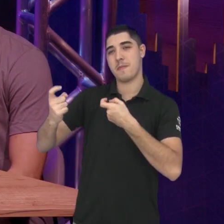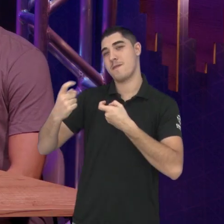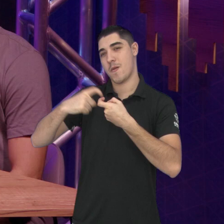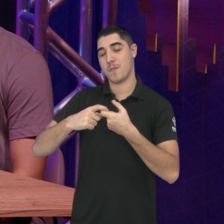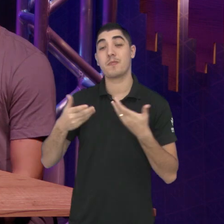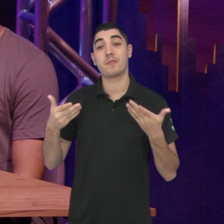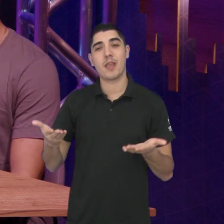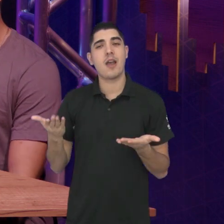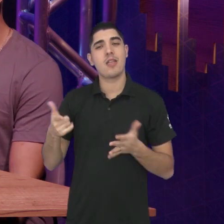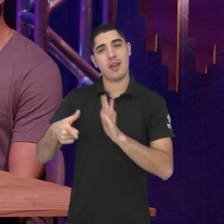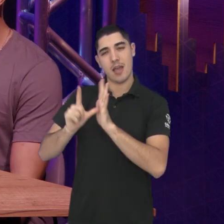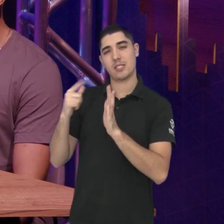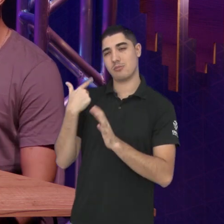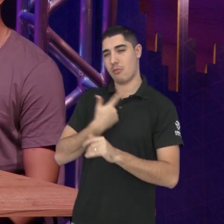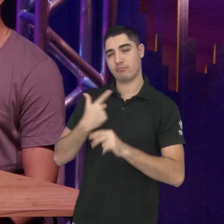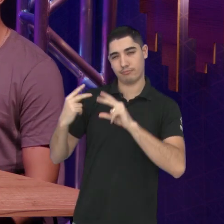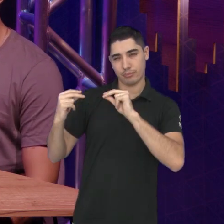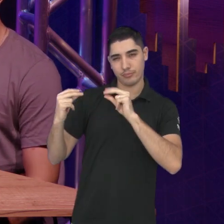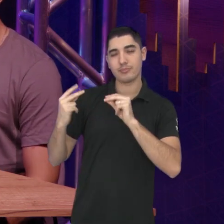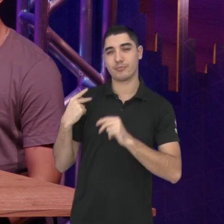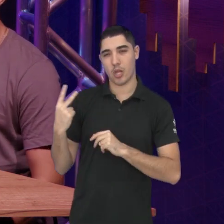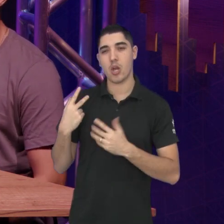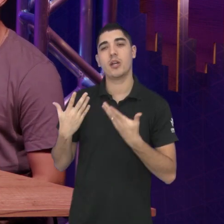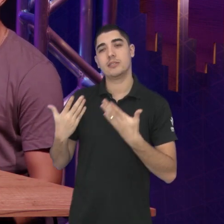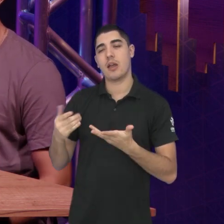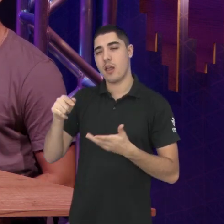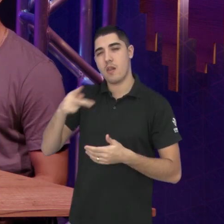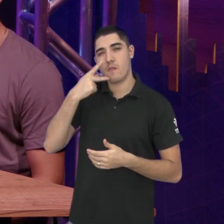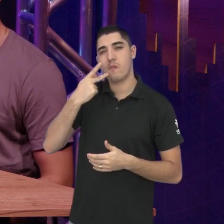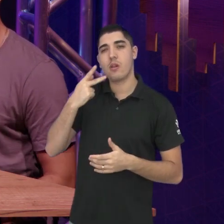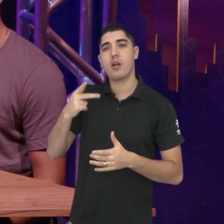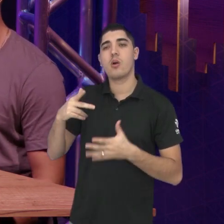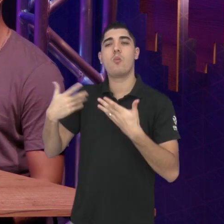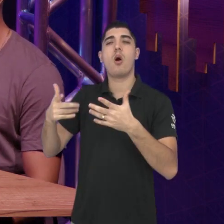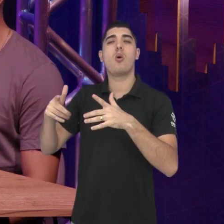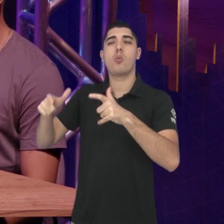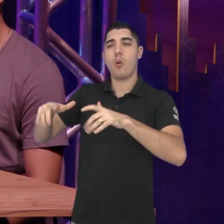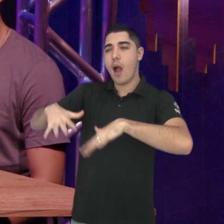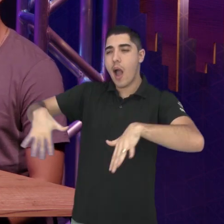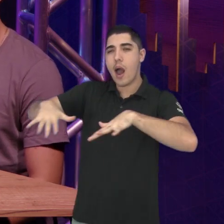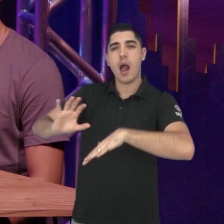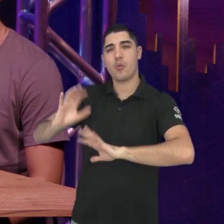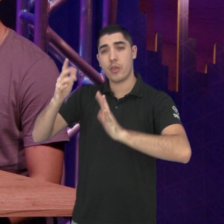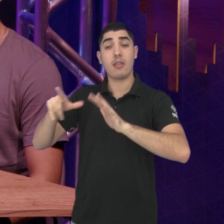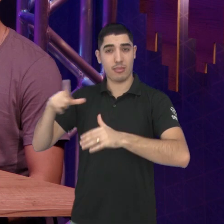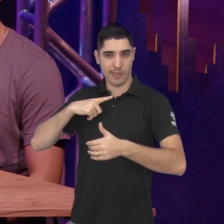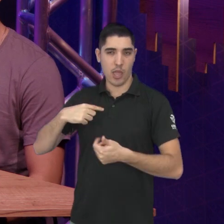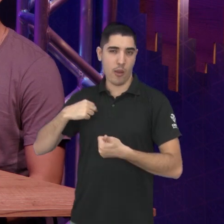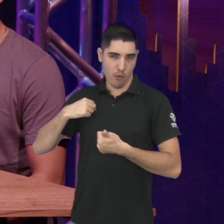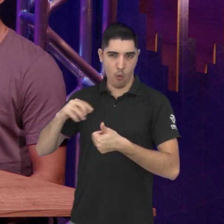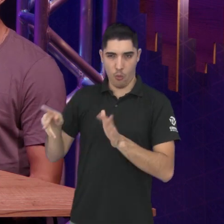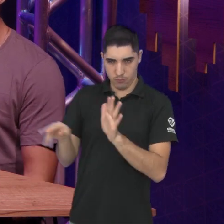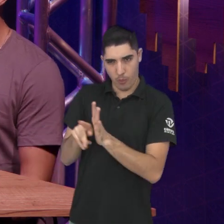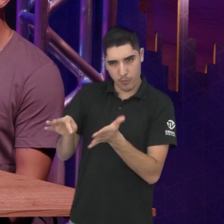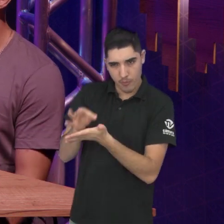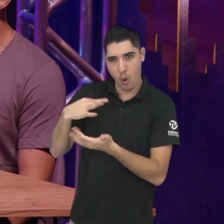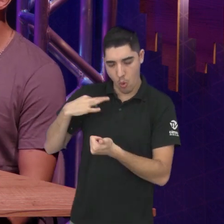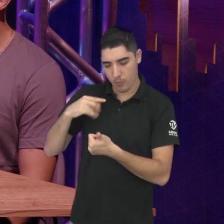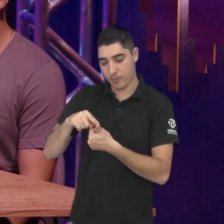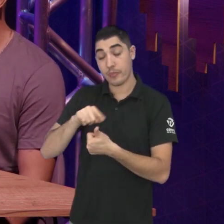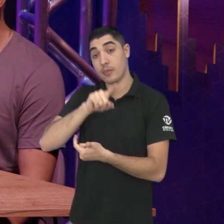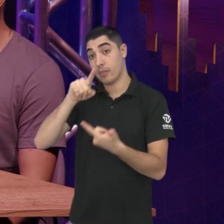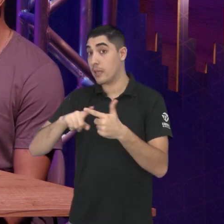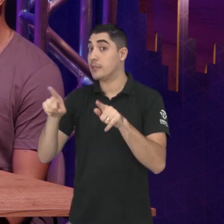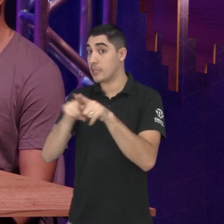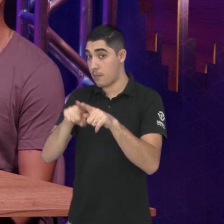Estamos de volta e a gente estava comentando, né, sobre esses setores que é mais comum, né? A gente falou da indústria têxtil e também o